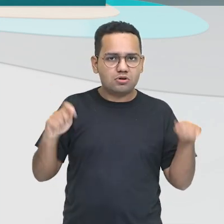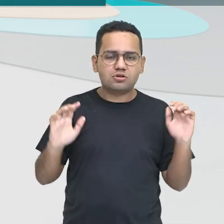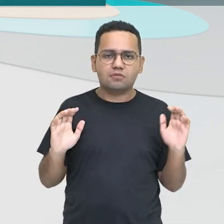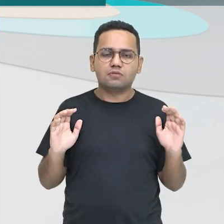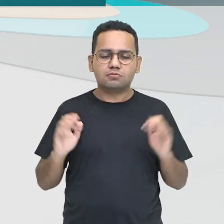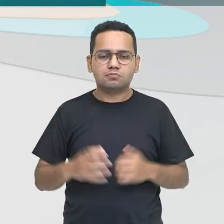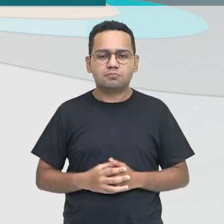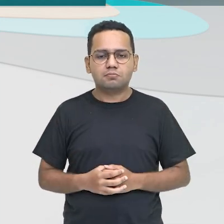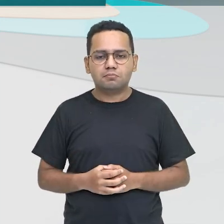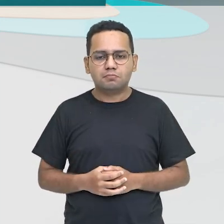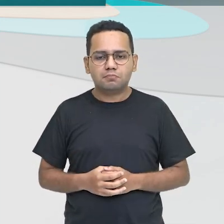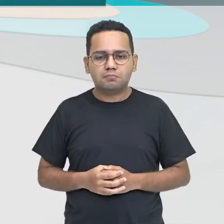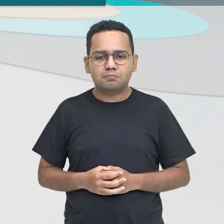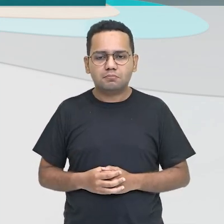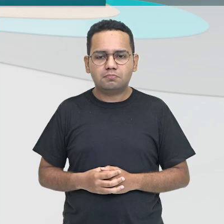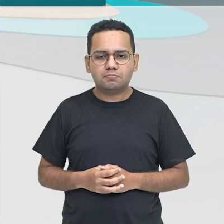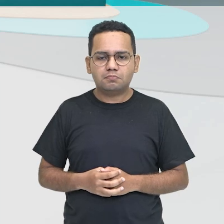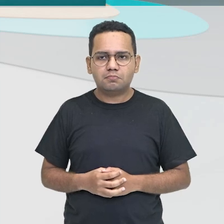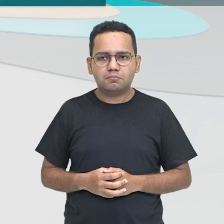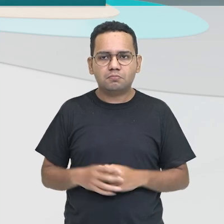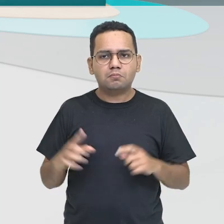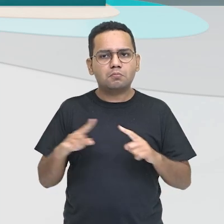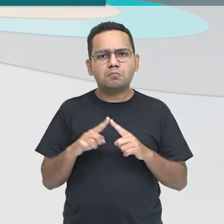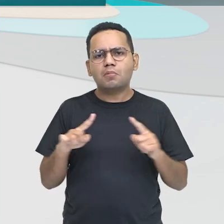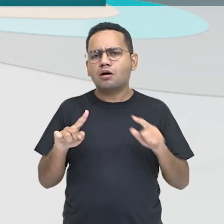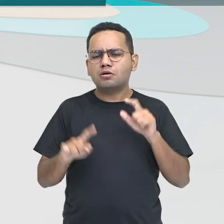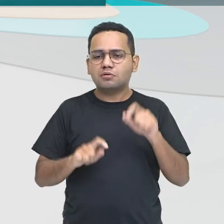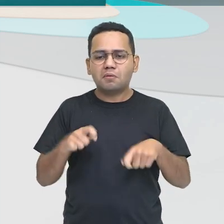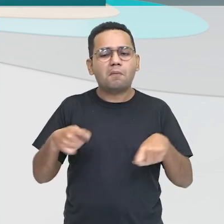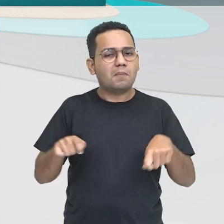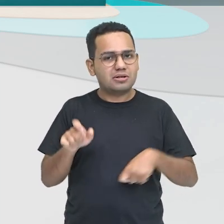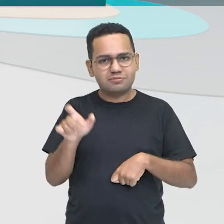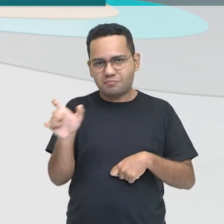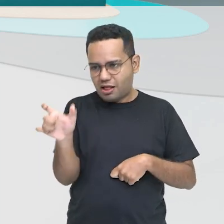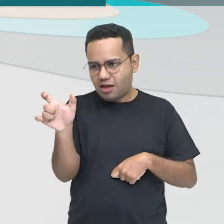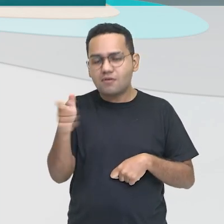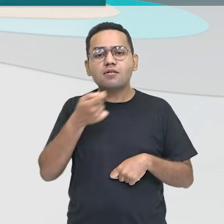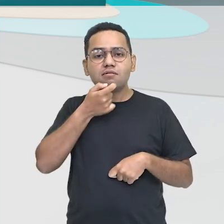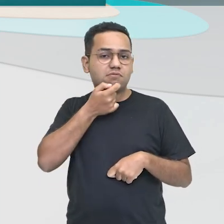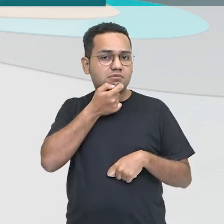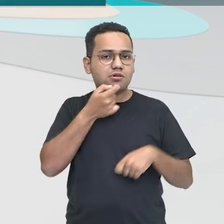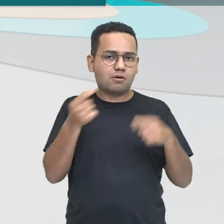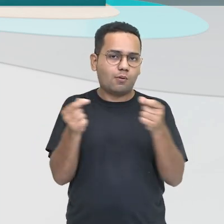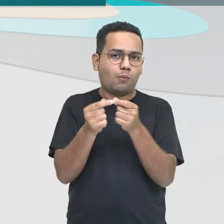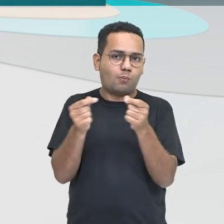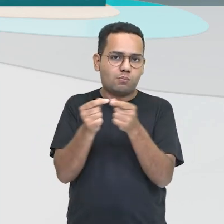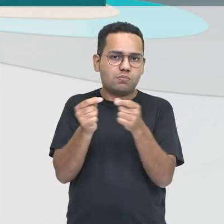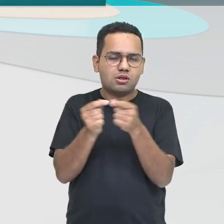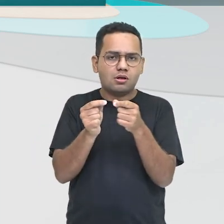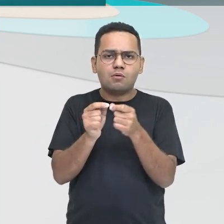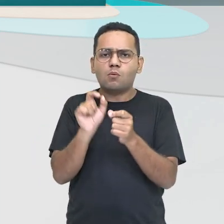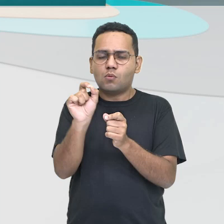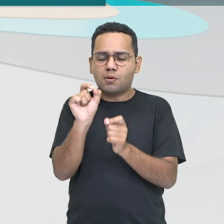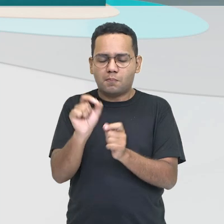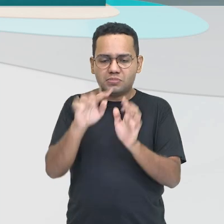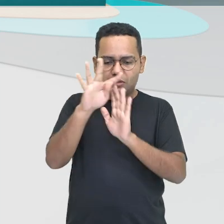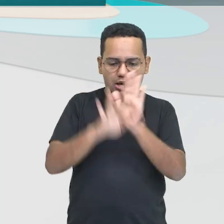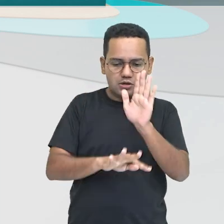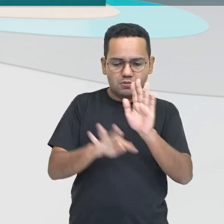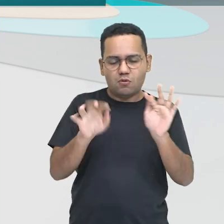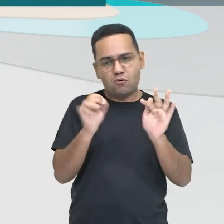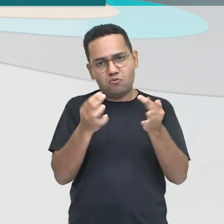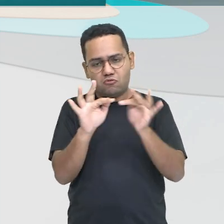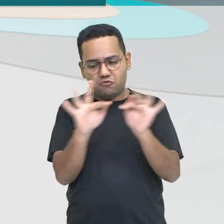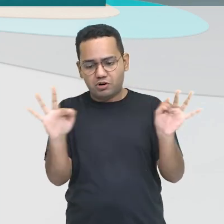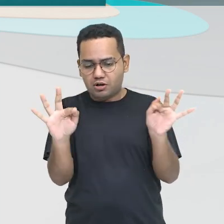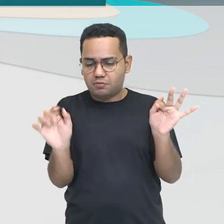essas orações, mas nas mais das vezes eu vou precisar de uma linking word, que são aquelas palavrinhas que eu utilizo para conectar. Hoje